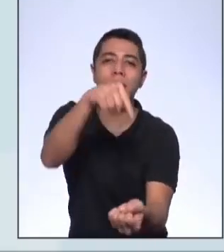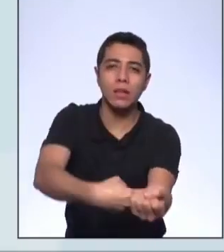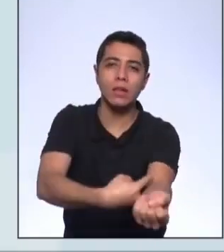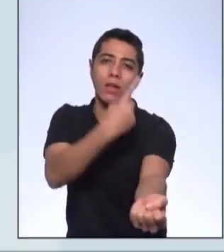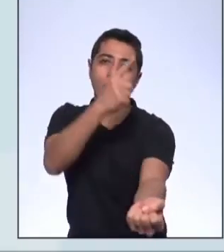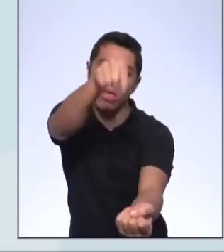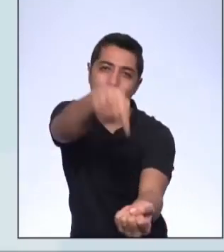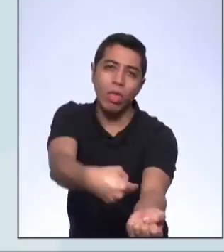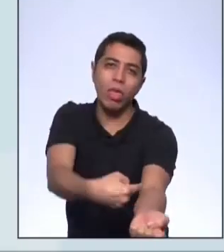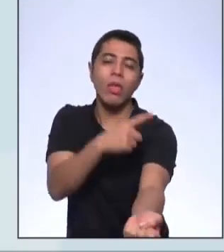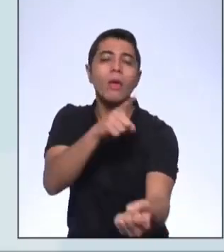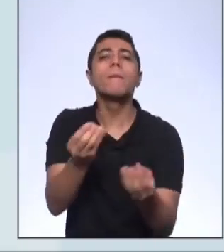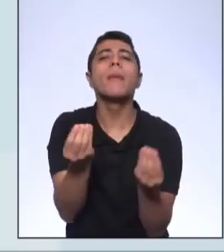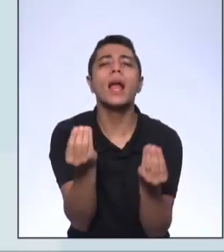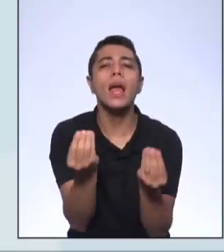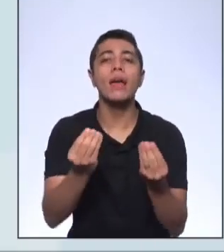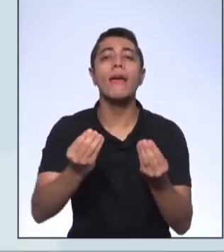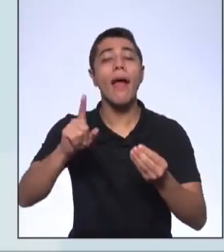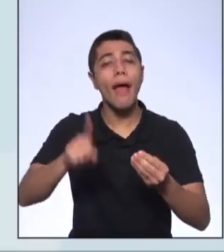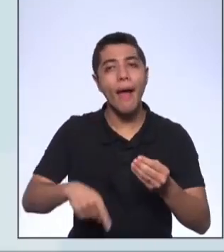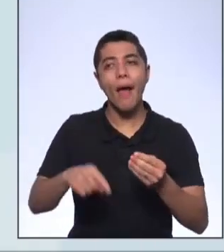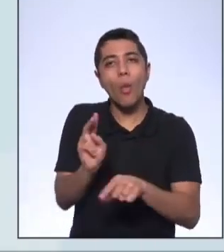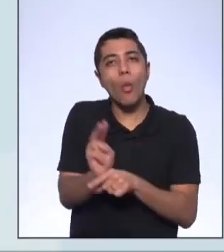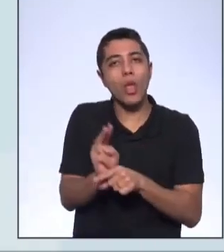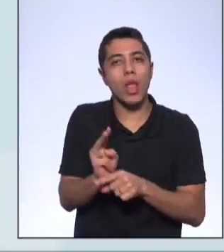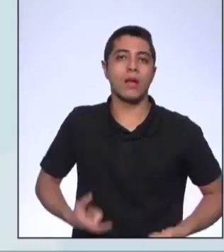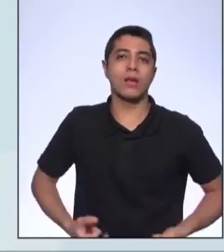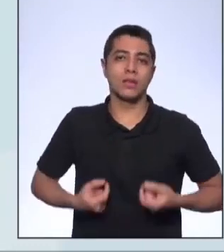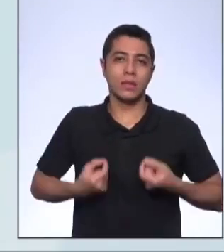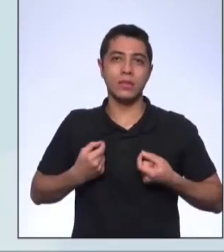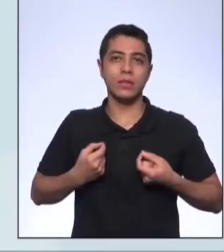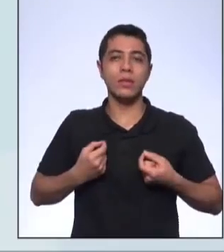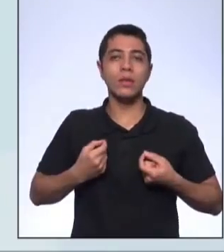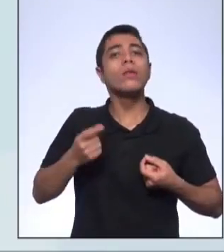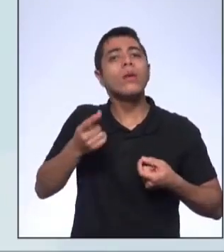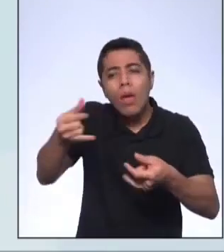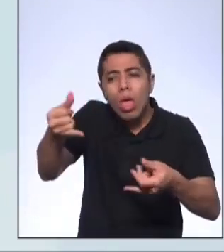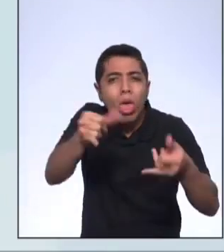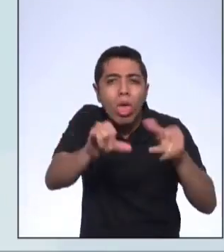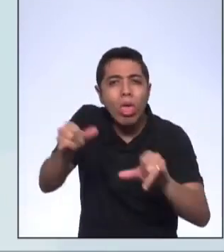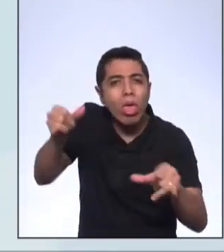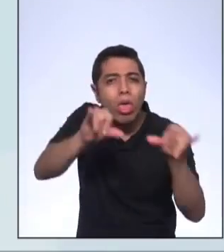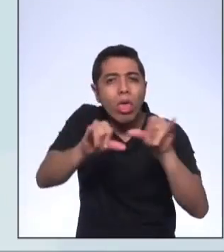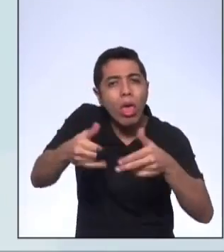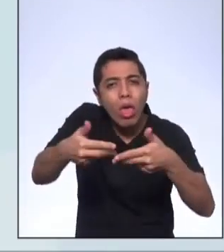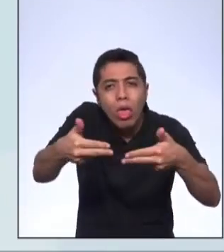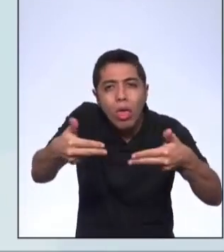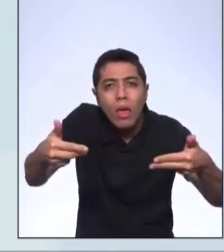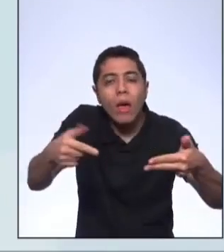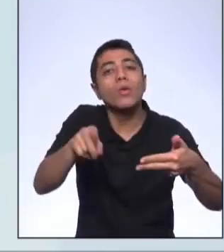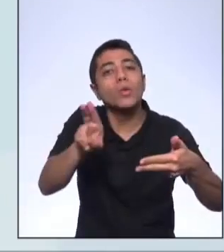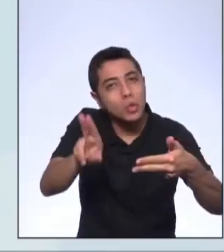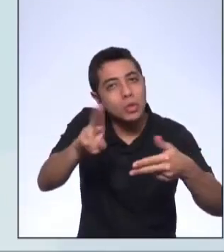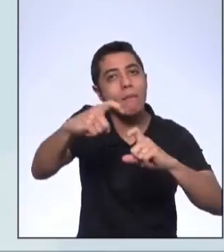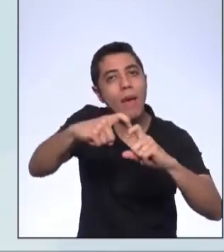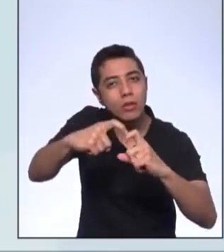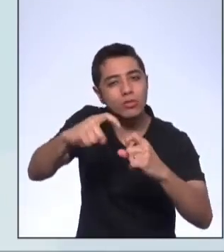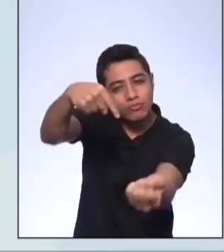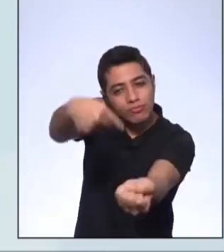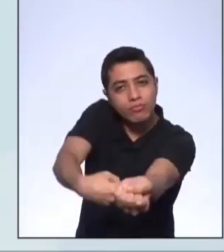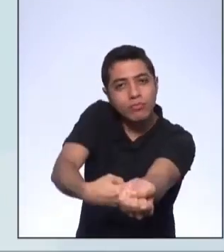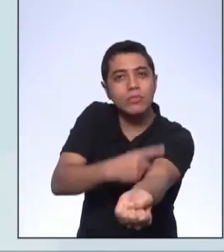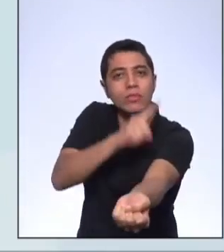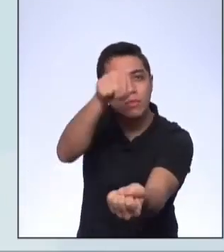multiplicação descontrolada de células, a maioria das drogas utilizadas no tratamento quimioterápico age bloqueando o mecanismo